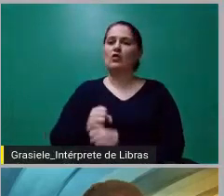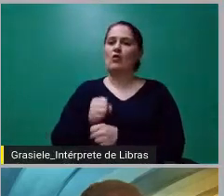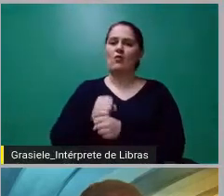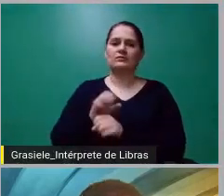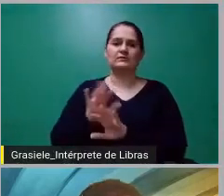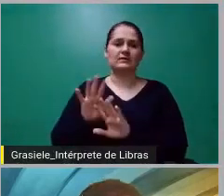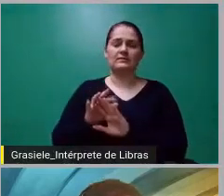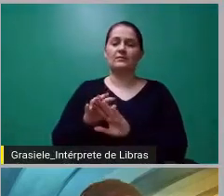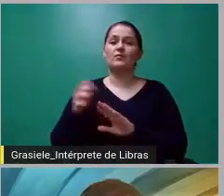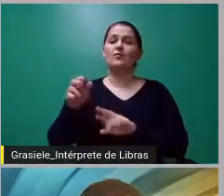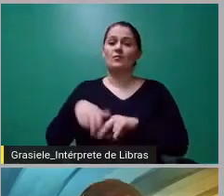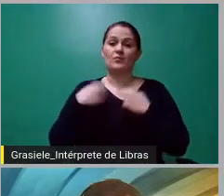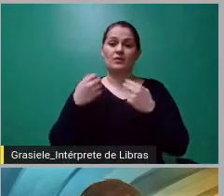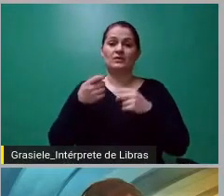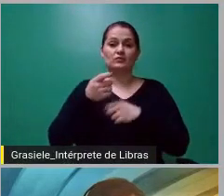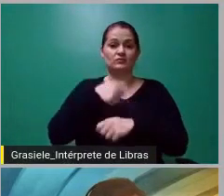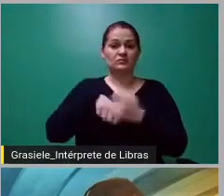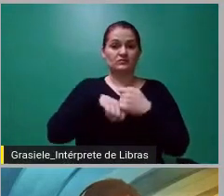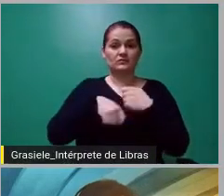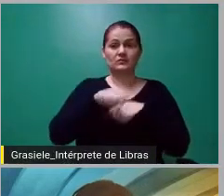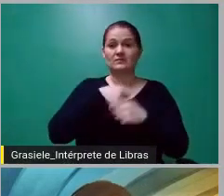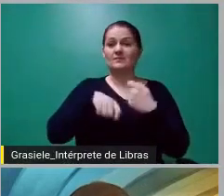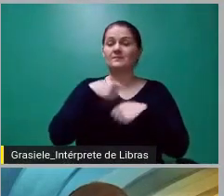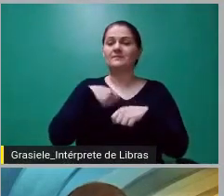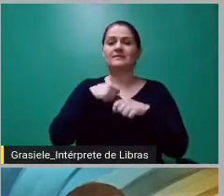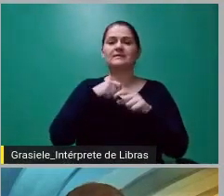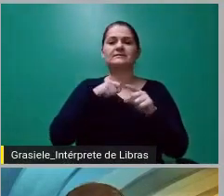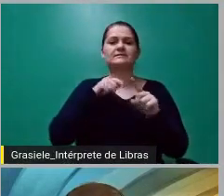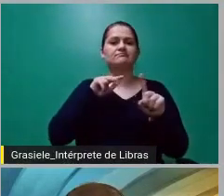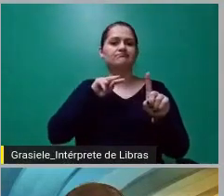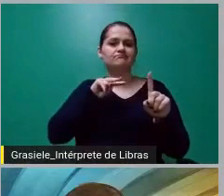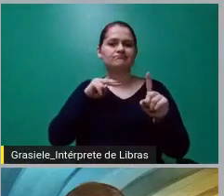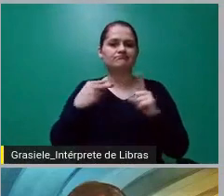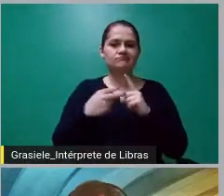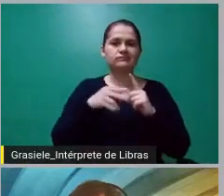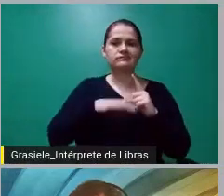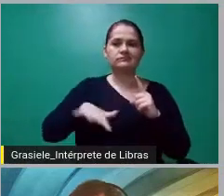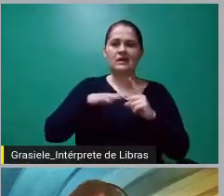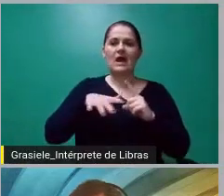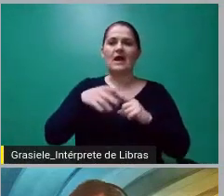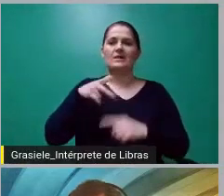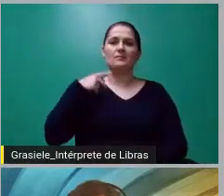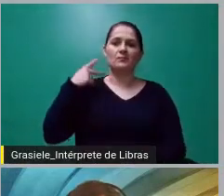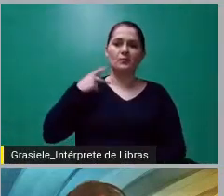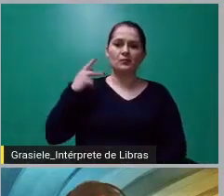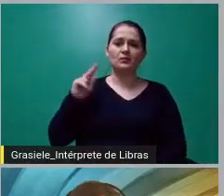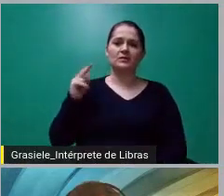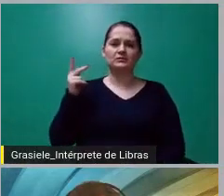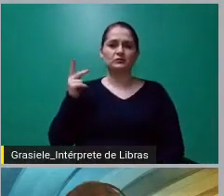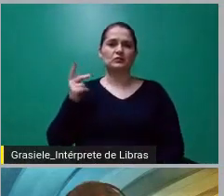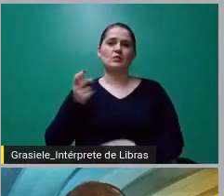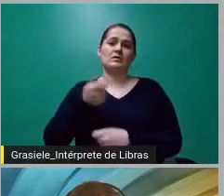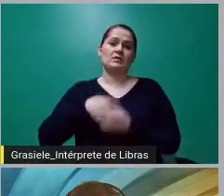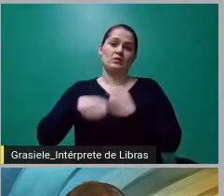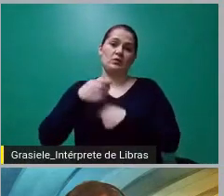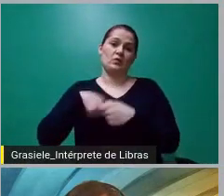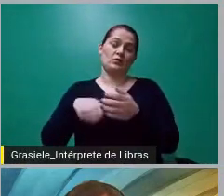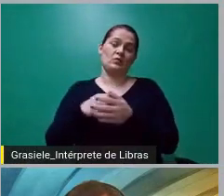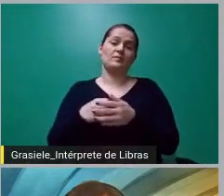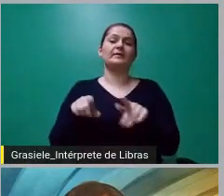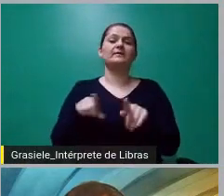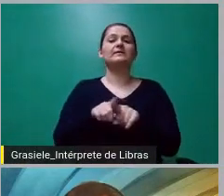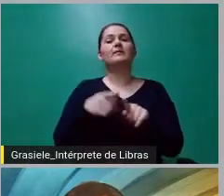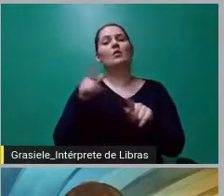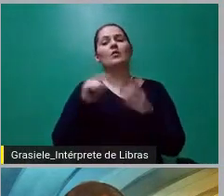facetas aqui. Políticas, históricas, econômicas. Outra metáfora usada pelos